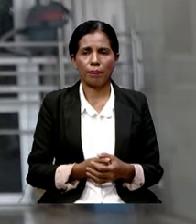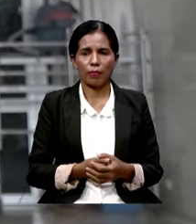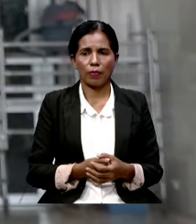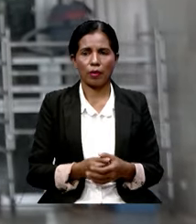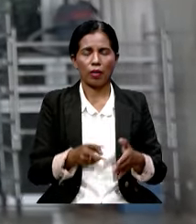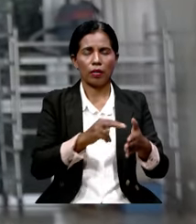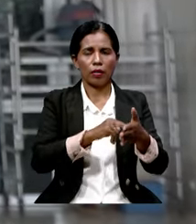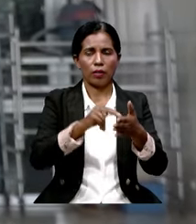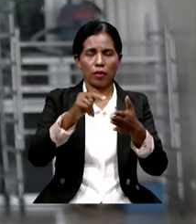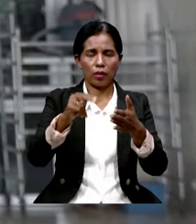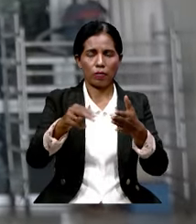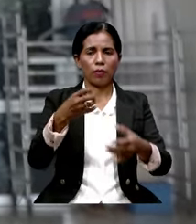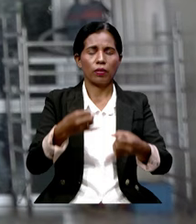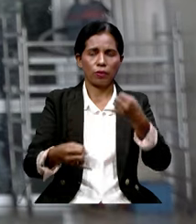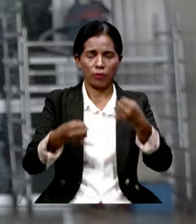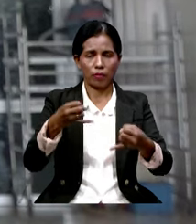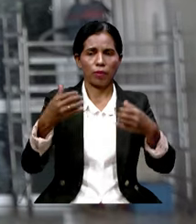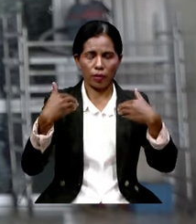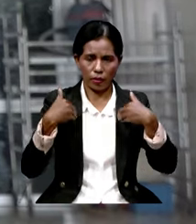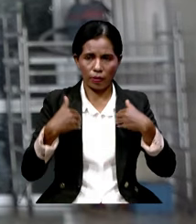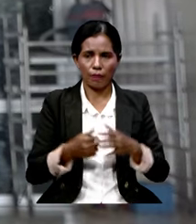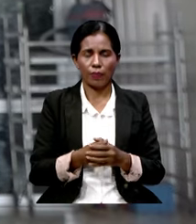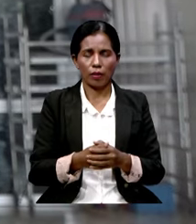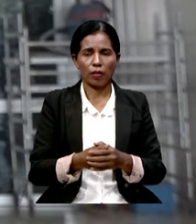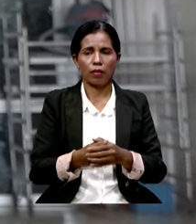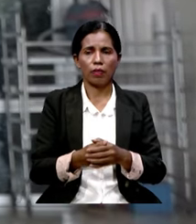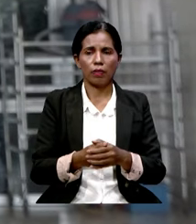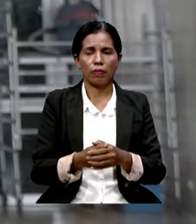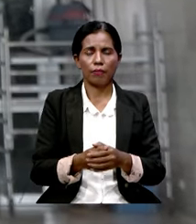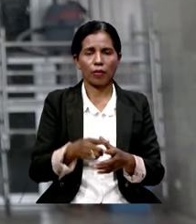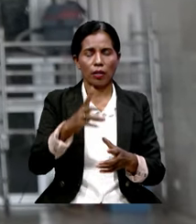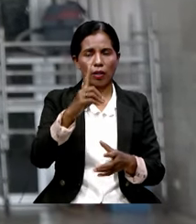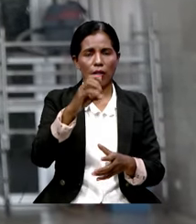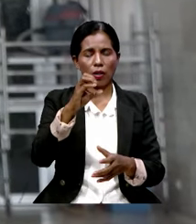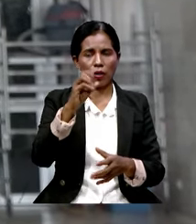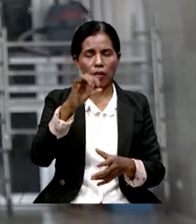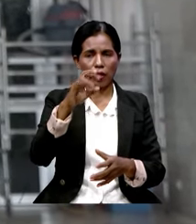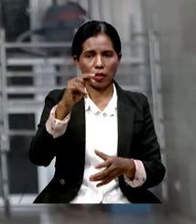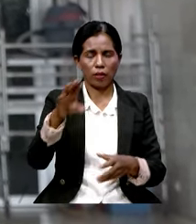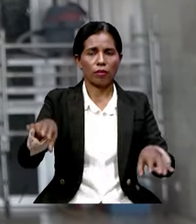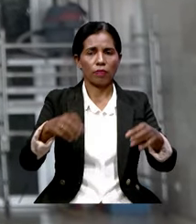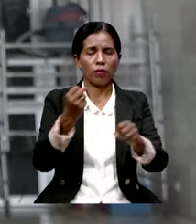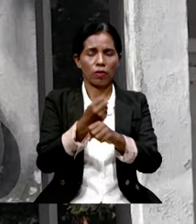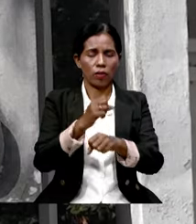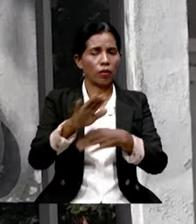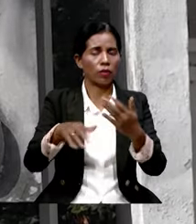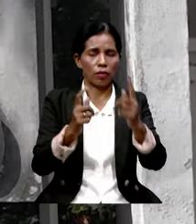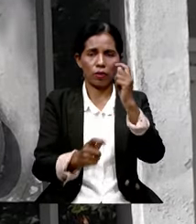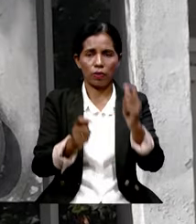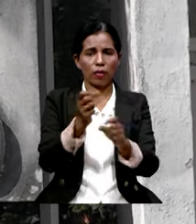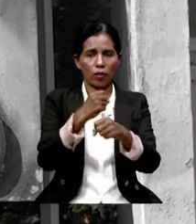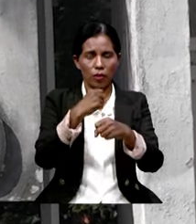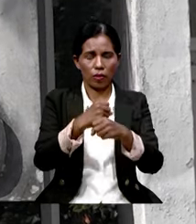numur de zuis nebe ke ihane minimum itu tebes. De Olindo haktuir esforsu hotu tribunal recurso halo